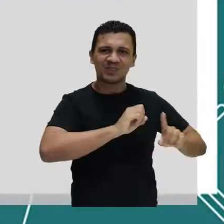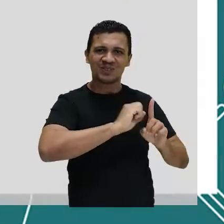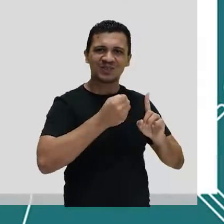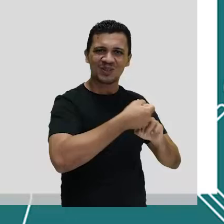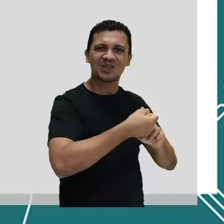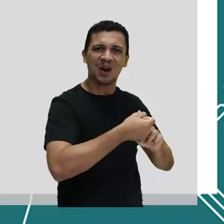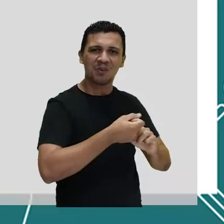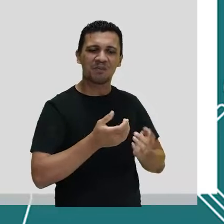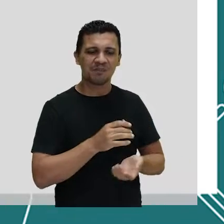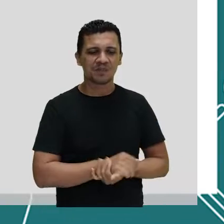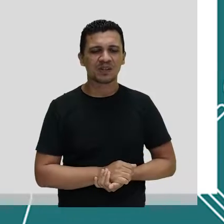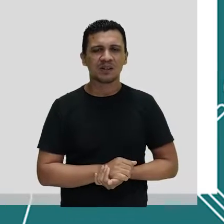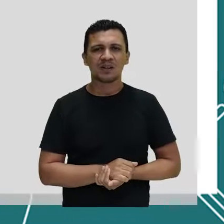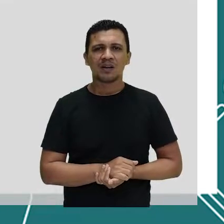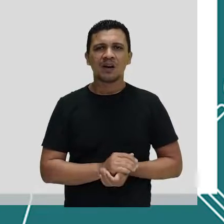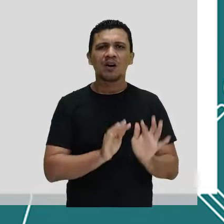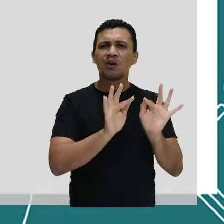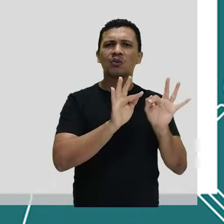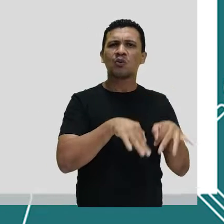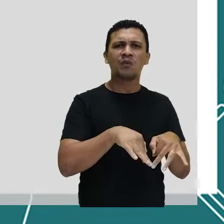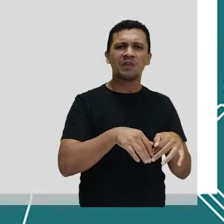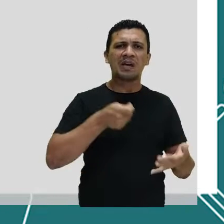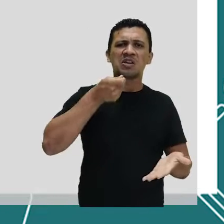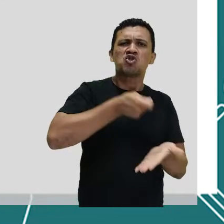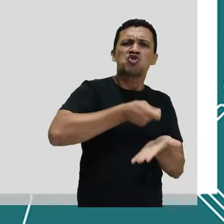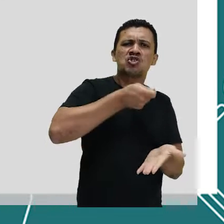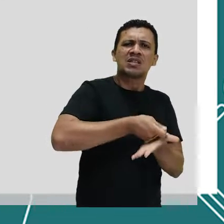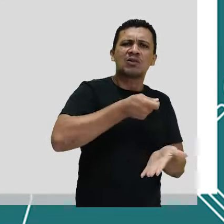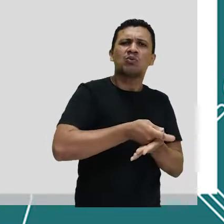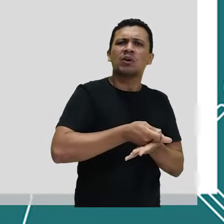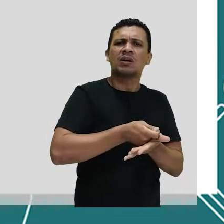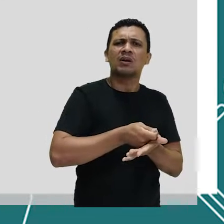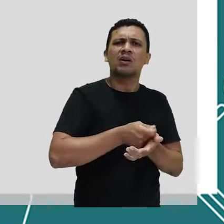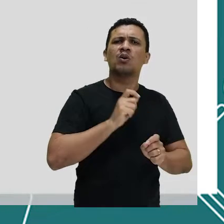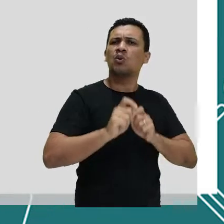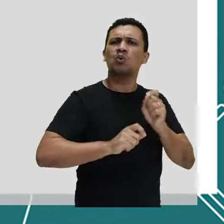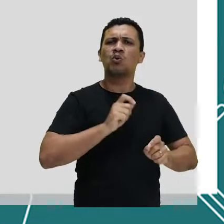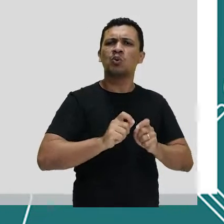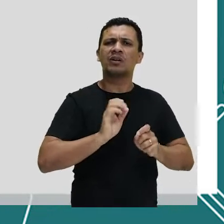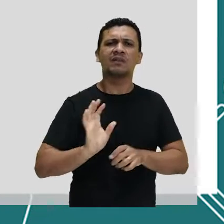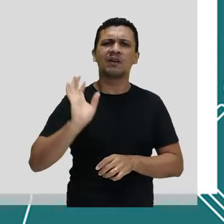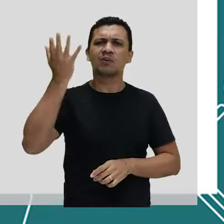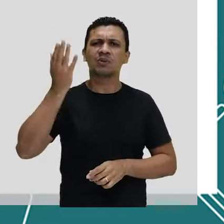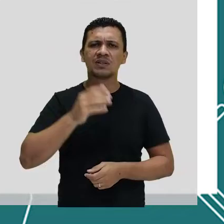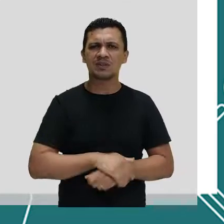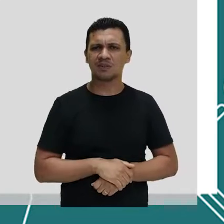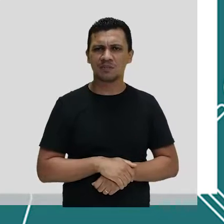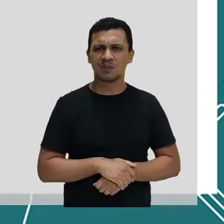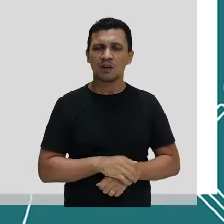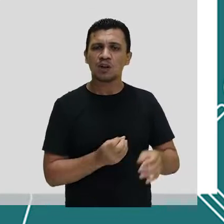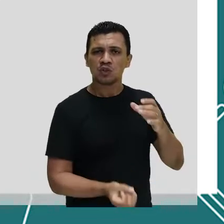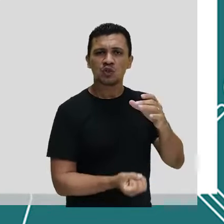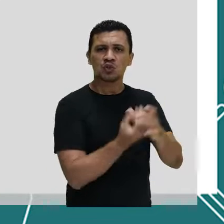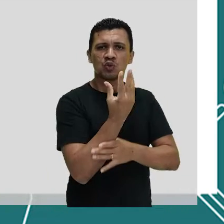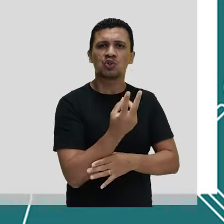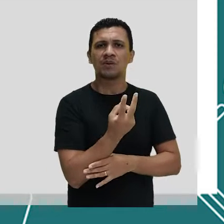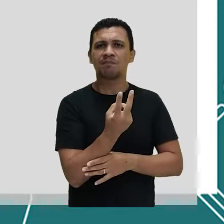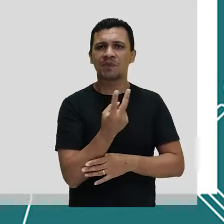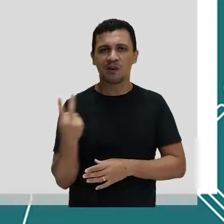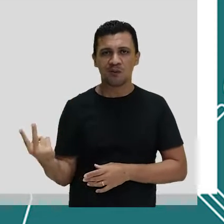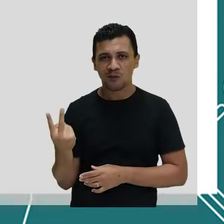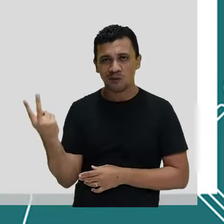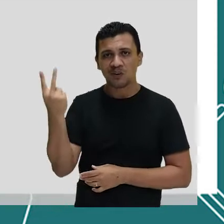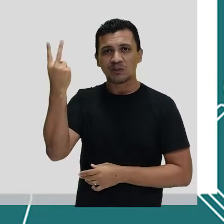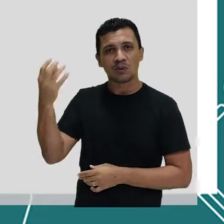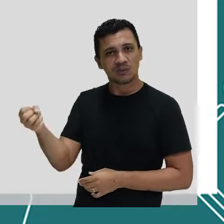fim da ditadura militar, o que você tem? Você tem várias estéticas no país que começam a surgir com valores diferenciados. O grande